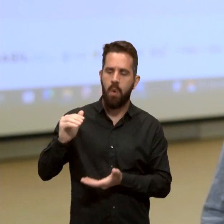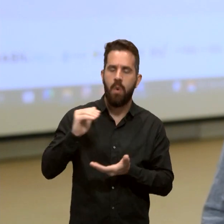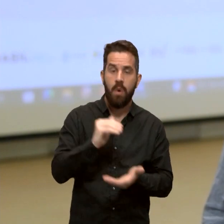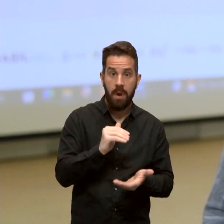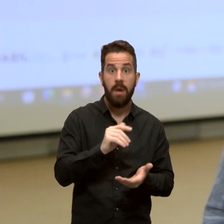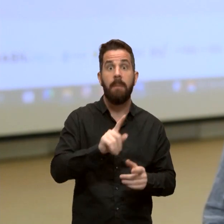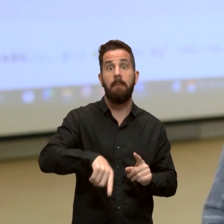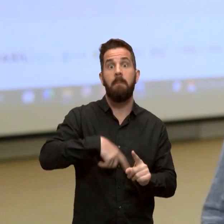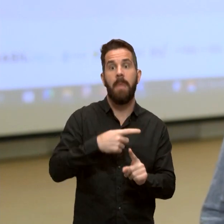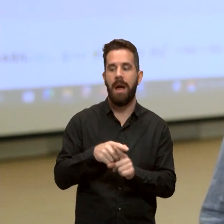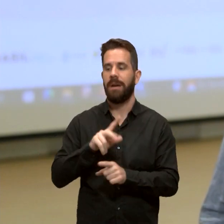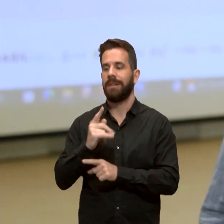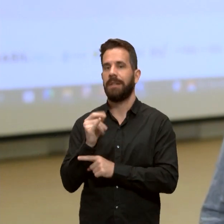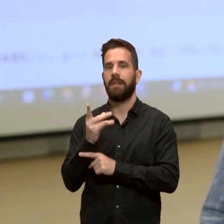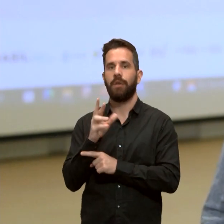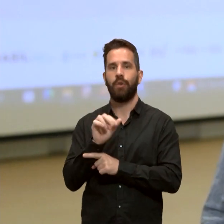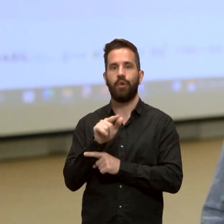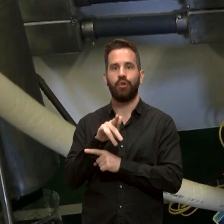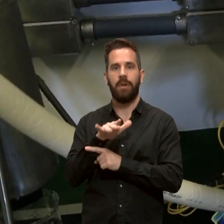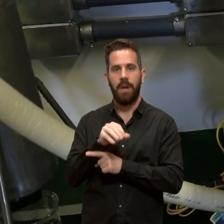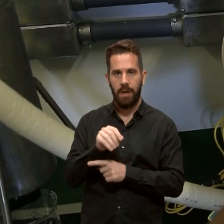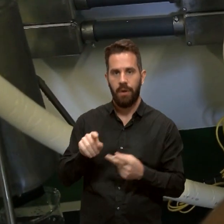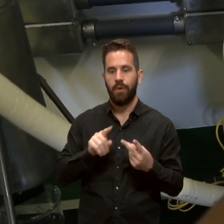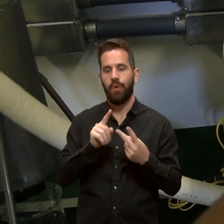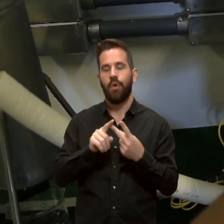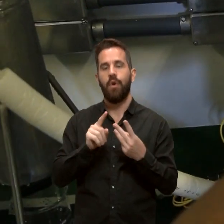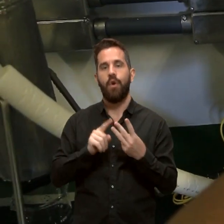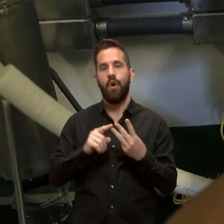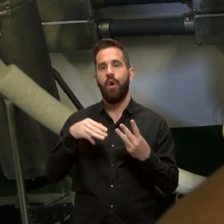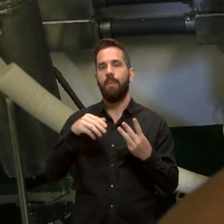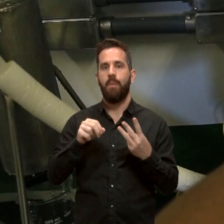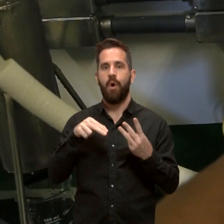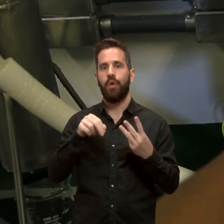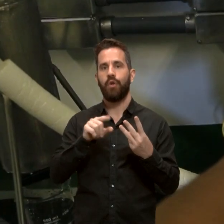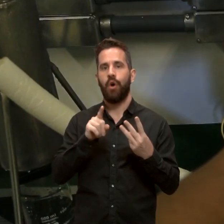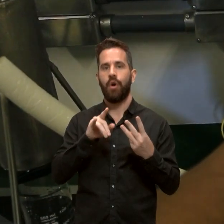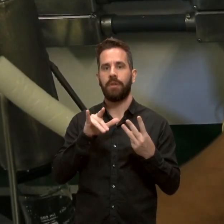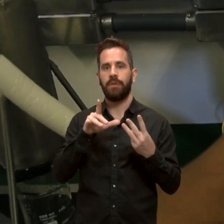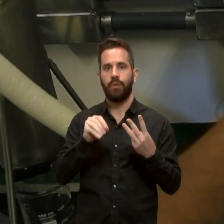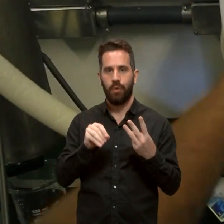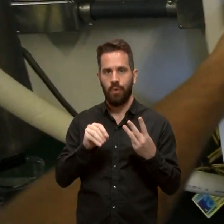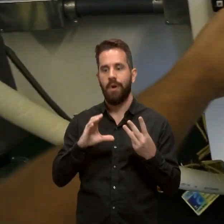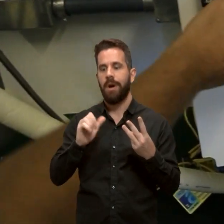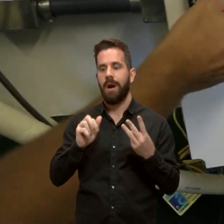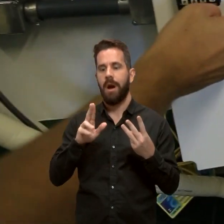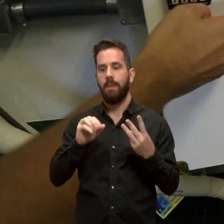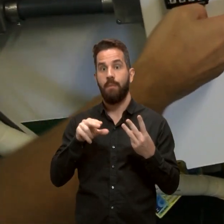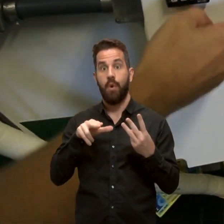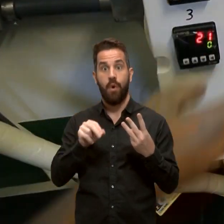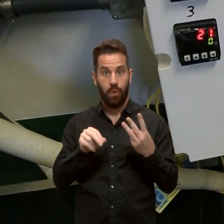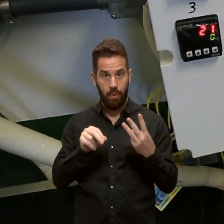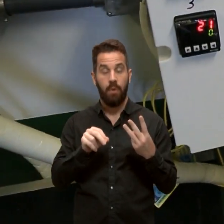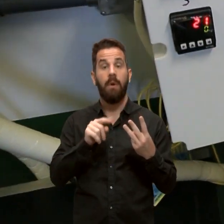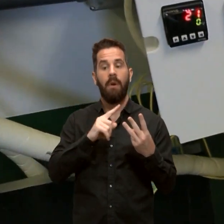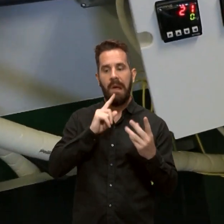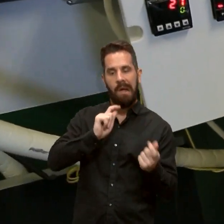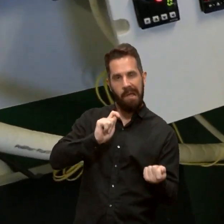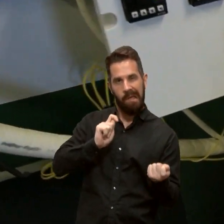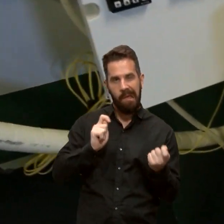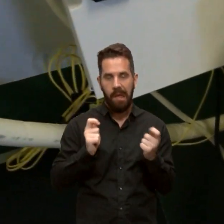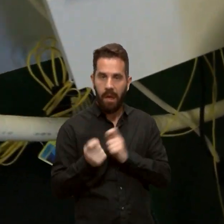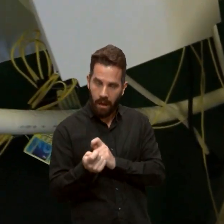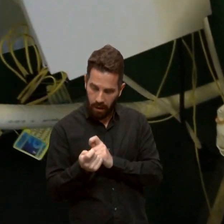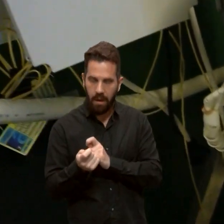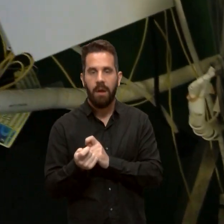hidrogênio e monóxido de carbono, que são convertidos em hidrocarbonetos, produzindo assim